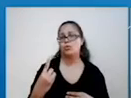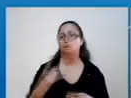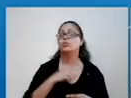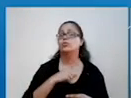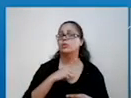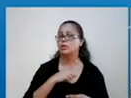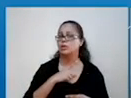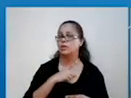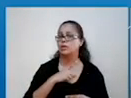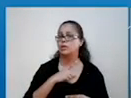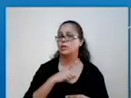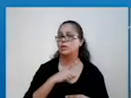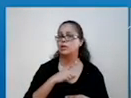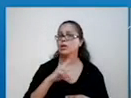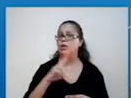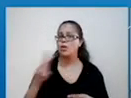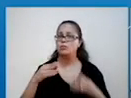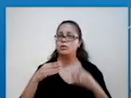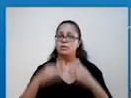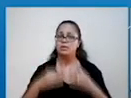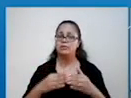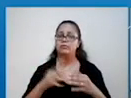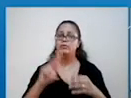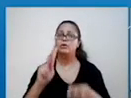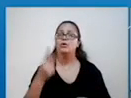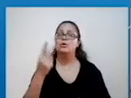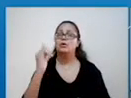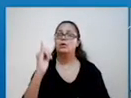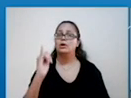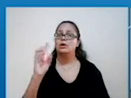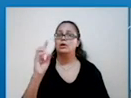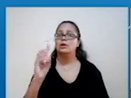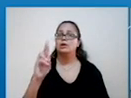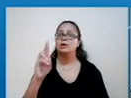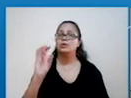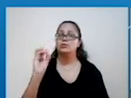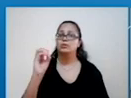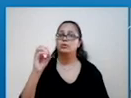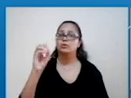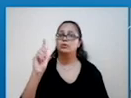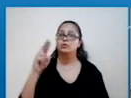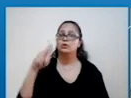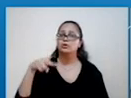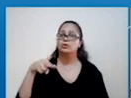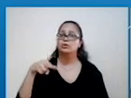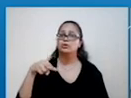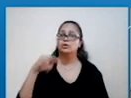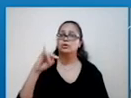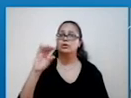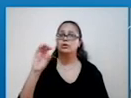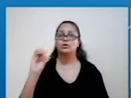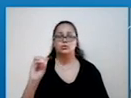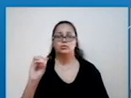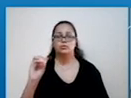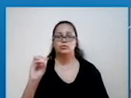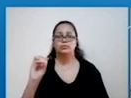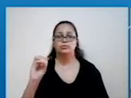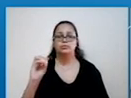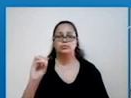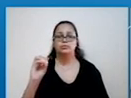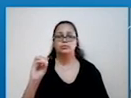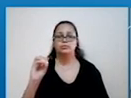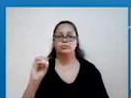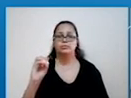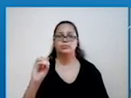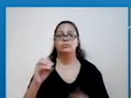nome específico é o hidrogênio, formado pelos seguintes isótopos naturais: o prótio, o